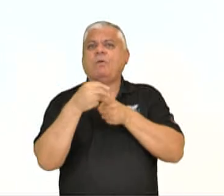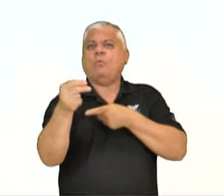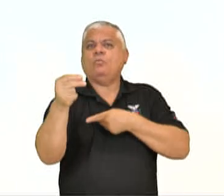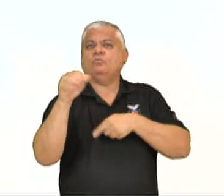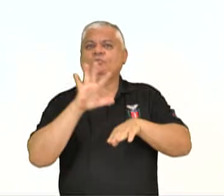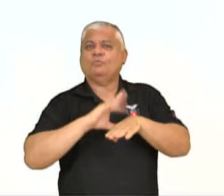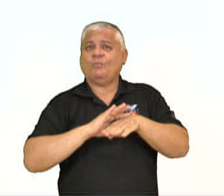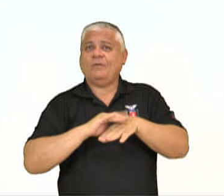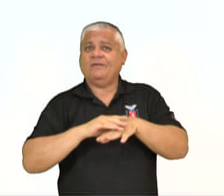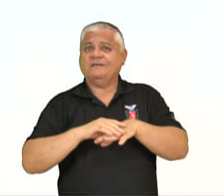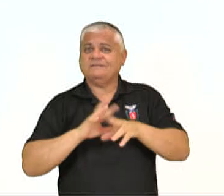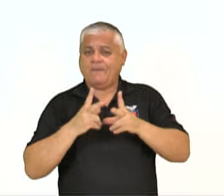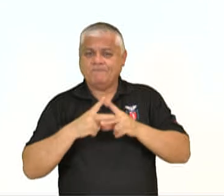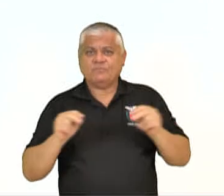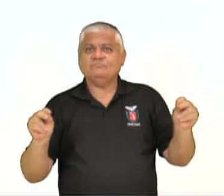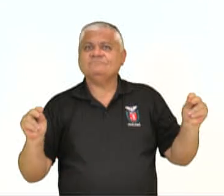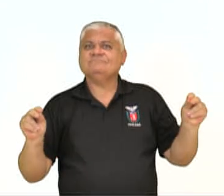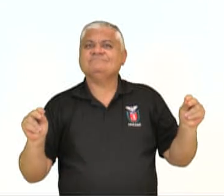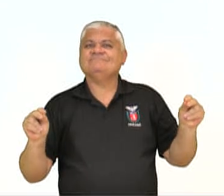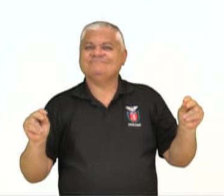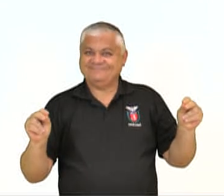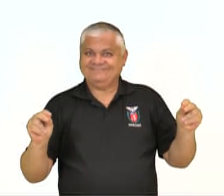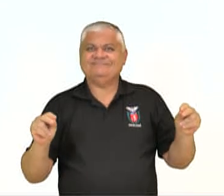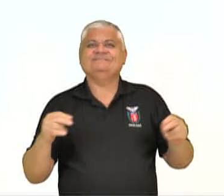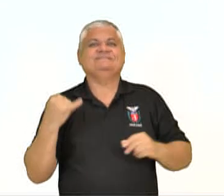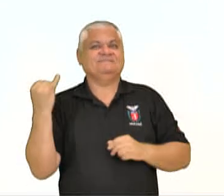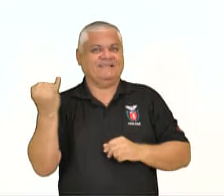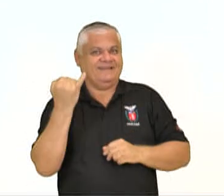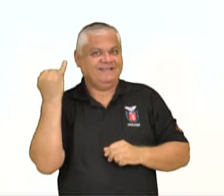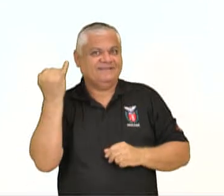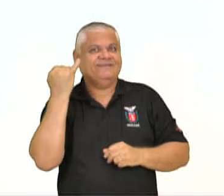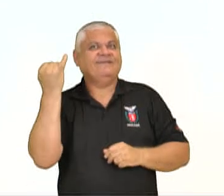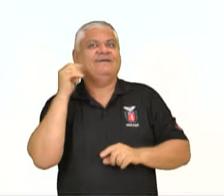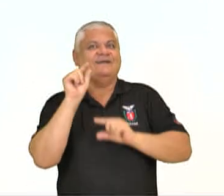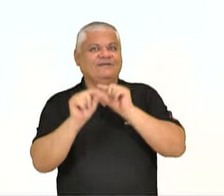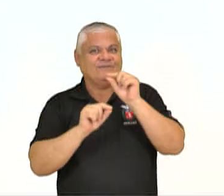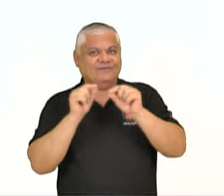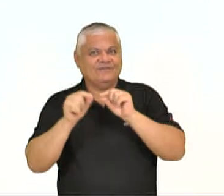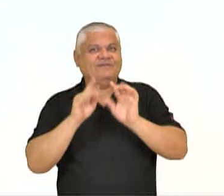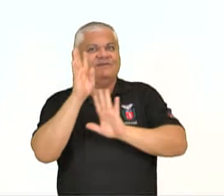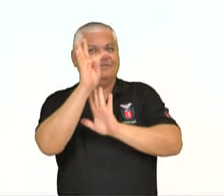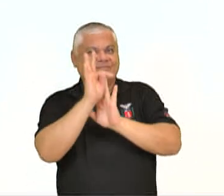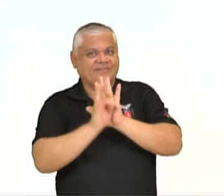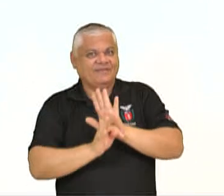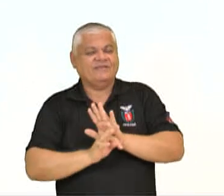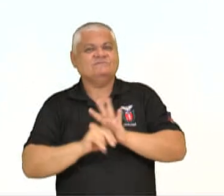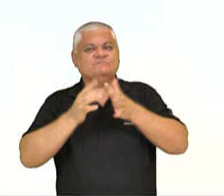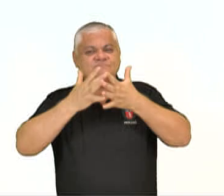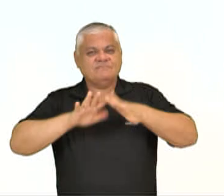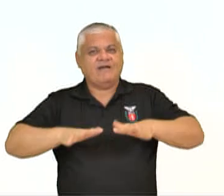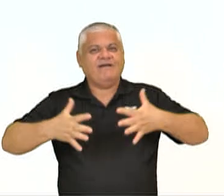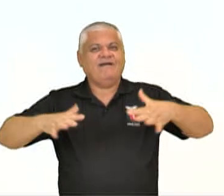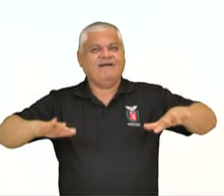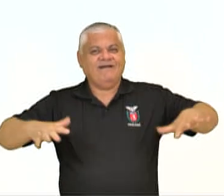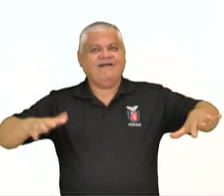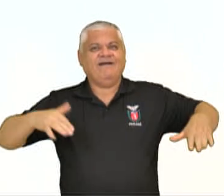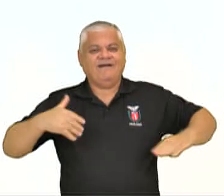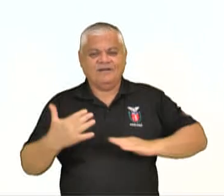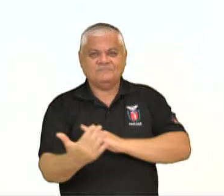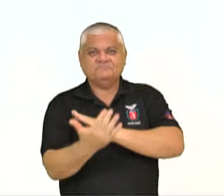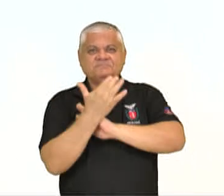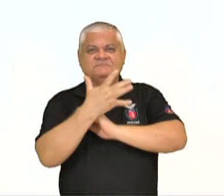texto interessante, né, para a gente pensar aí no quanto que o mar, a água da praia pode